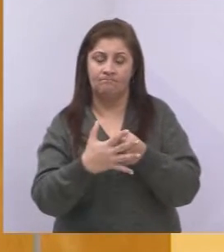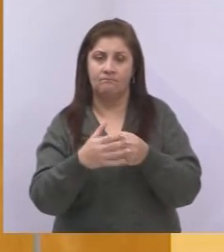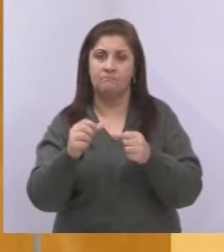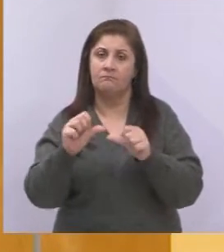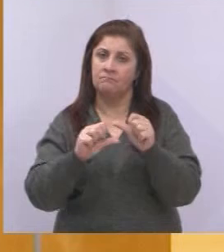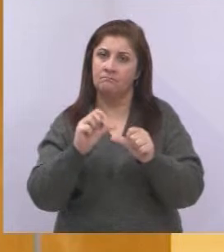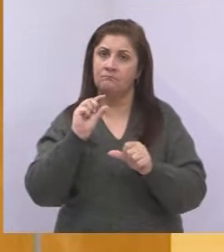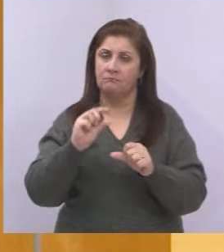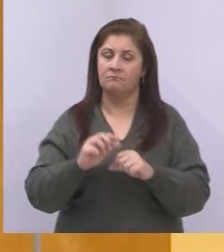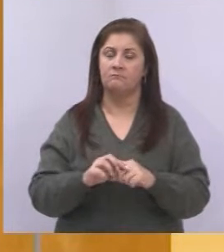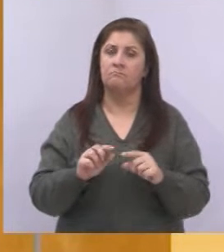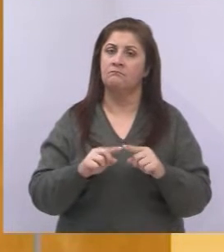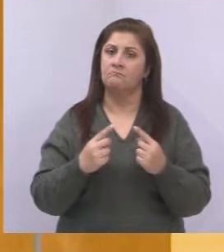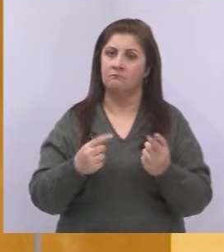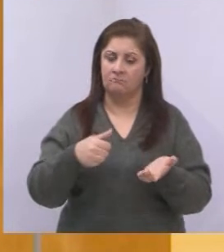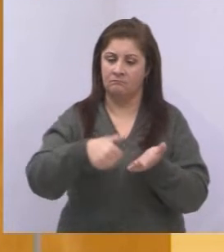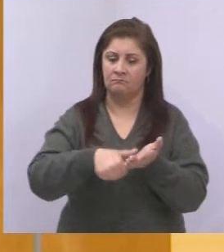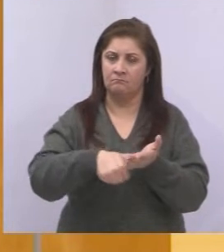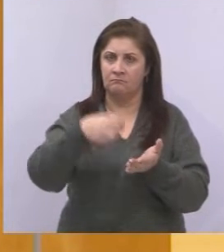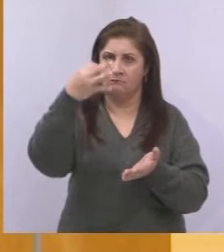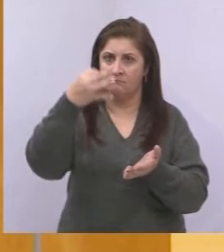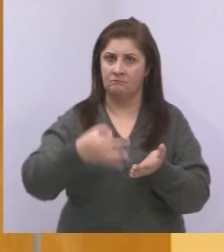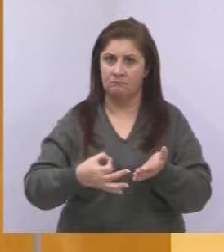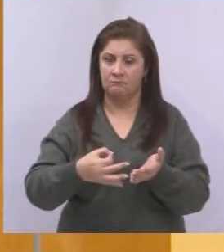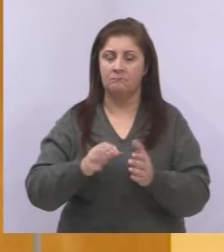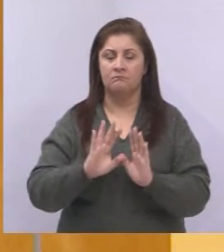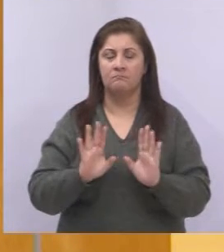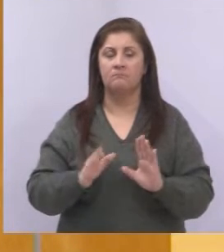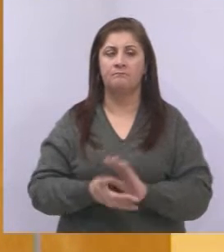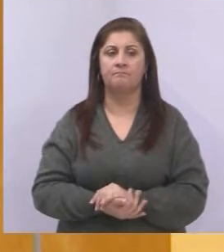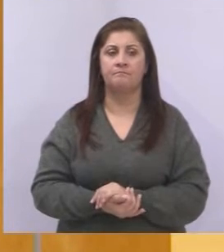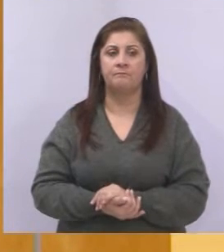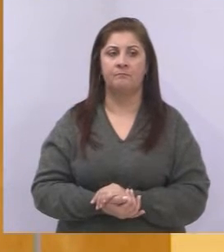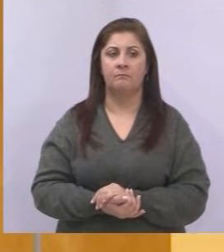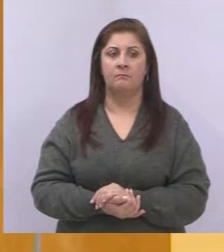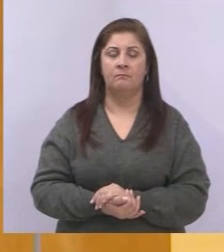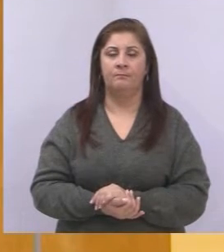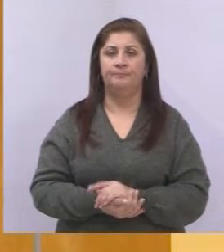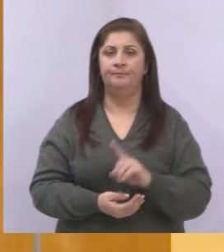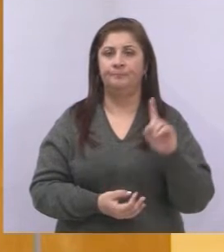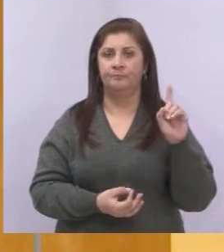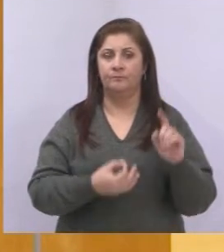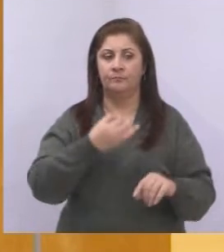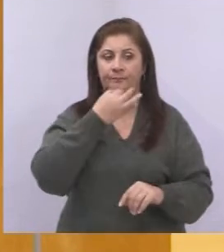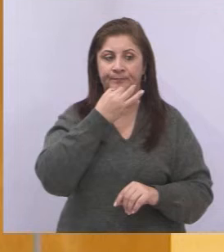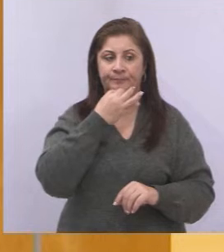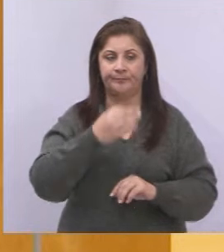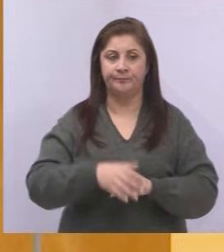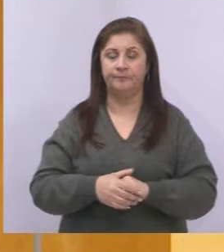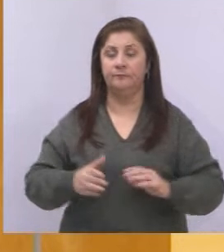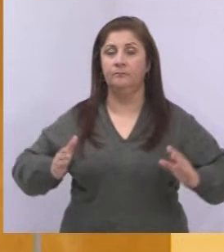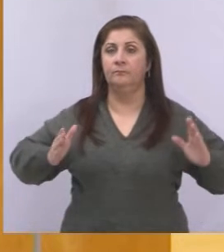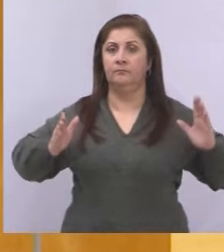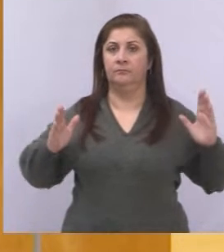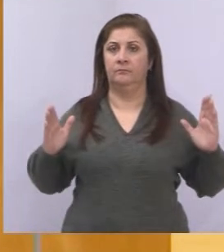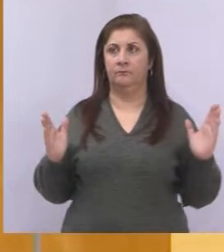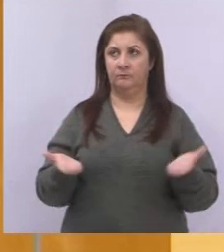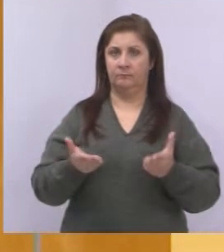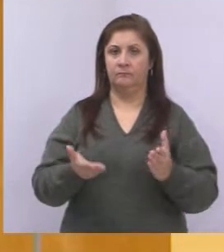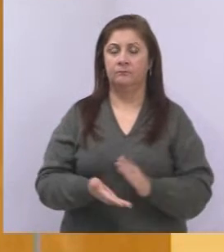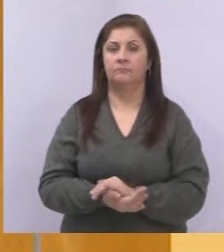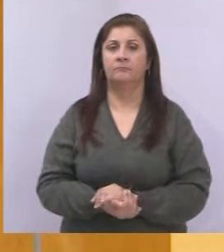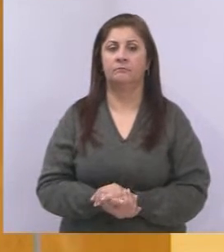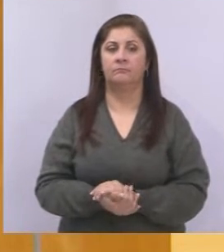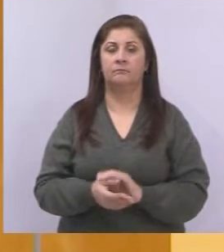oficialmente nós não temos nada diferente. Não temos. Então, para mim, Nós estamos hoje tratando